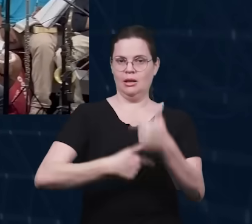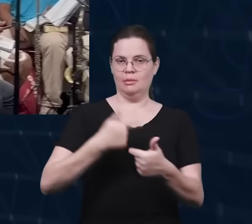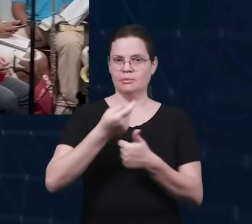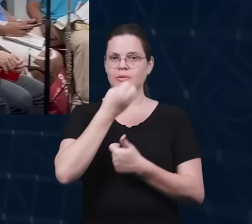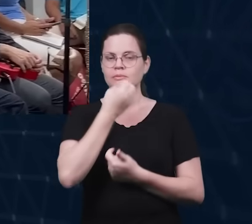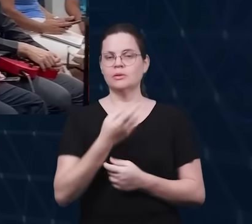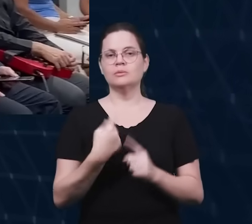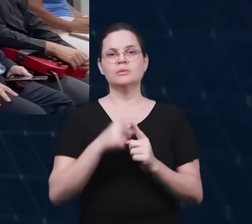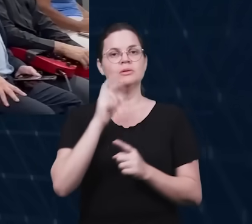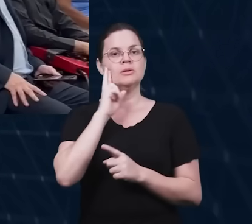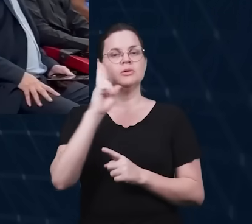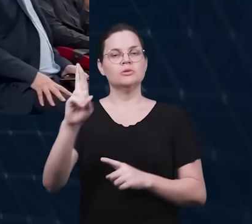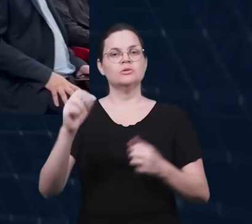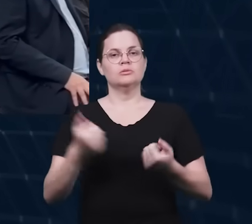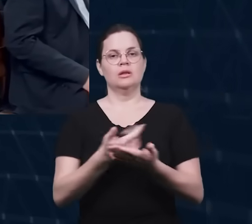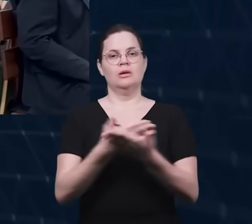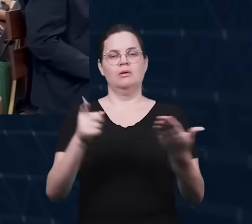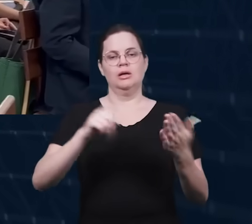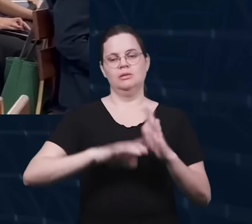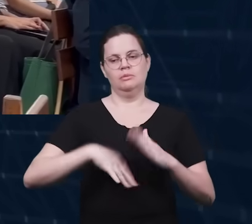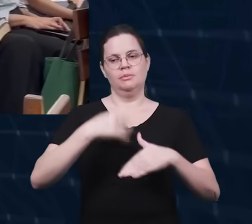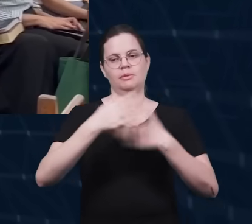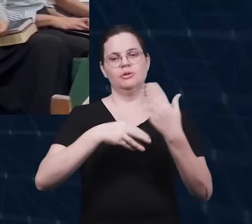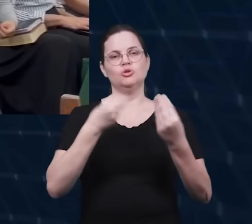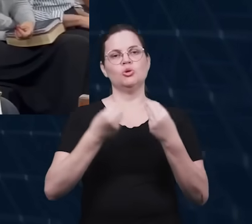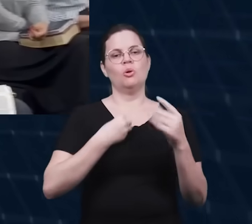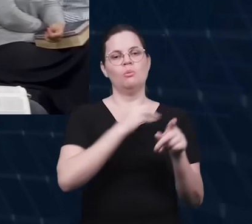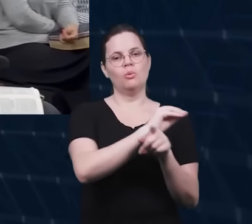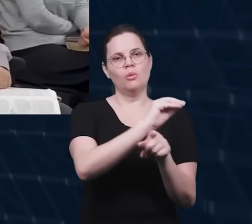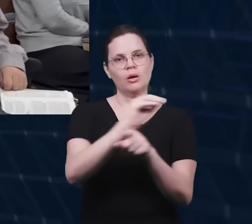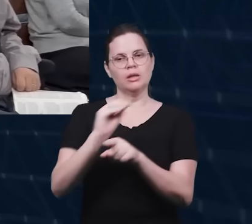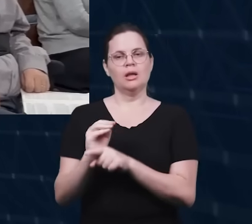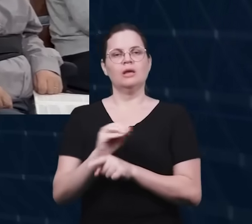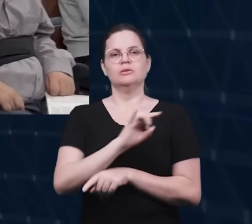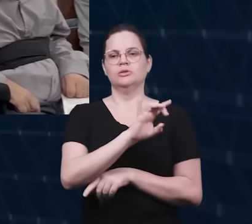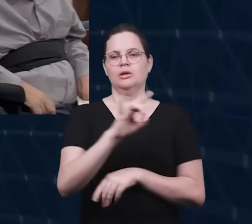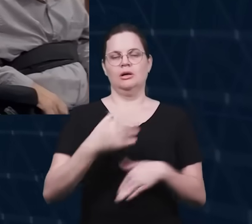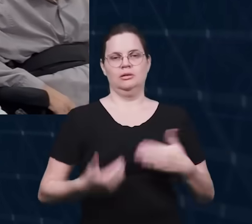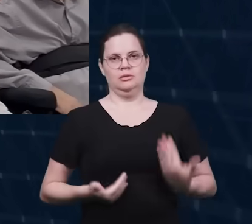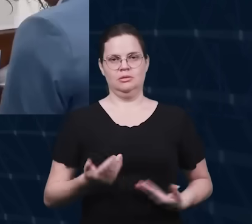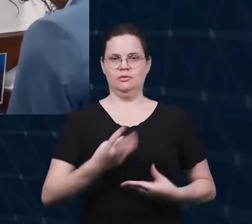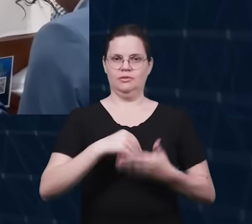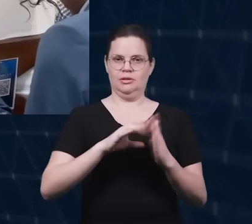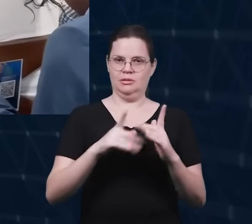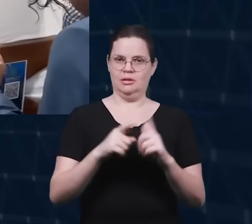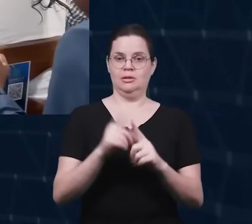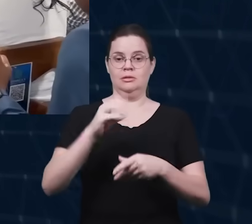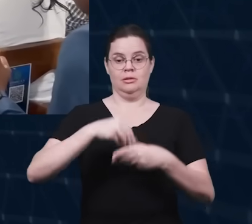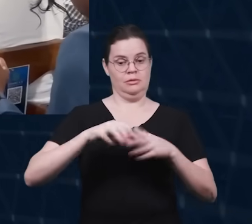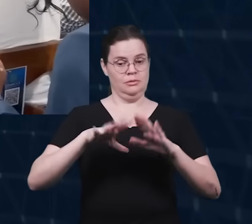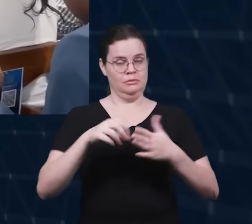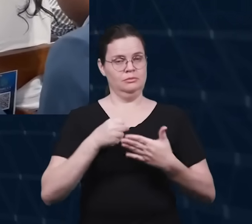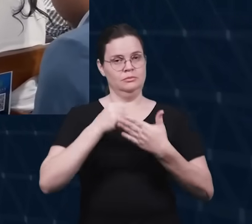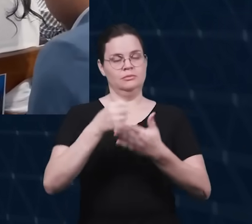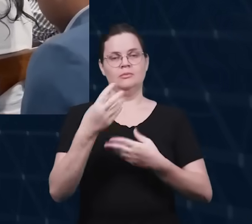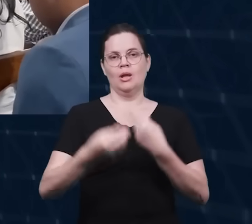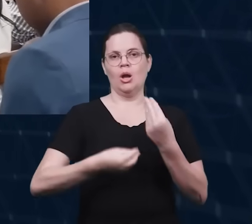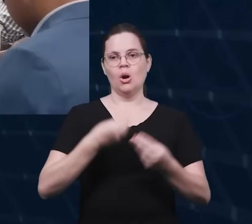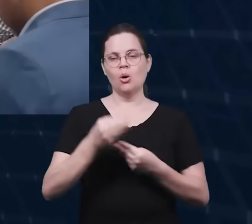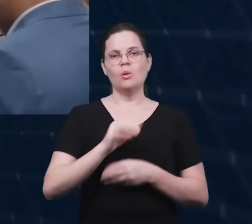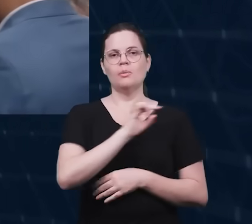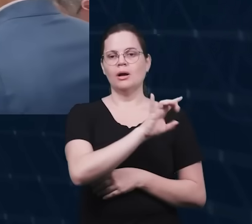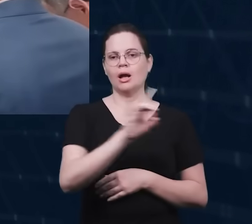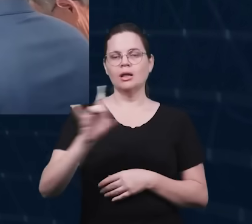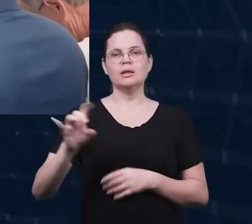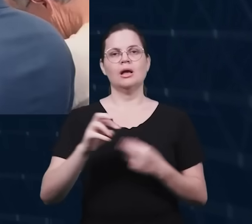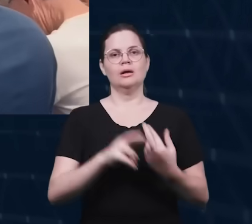Senhor concedeu um precioso aperfeiçoamento no cuidado do obreiro com as ovelhas, trazendo direção sobre como